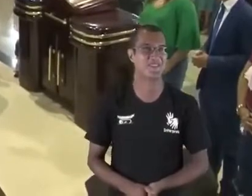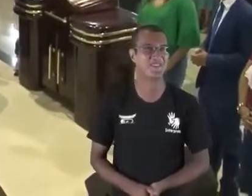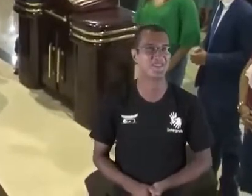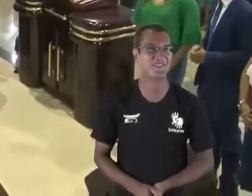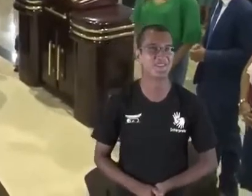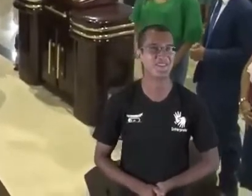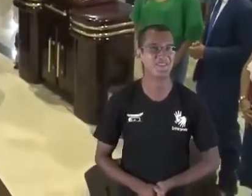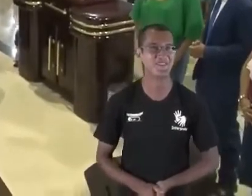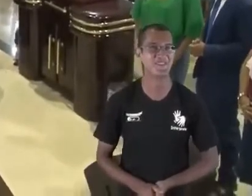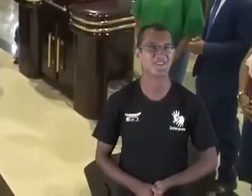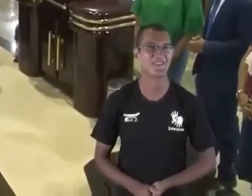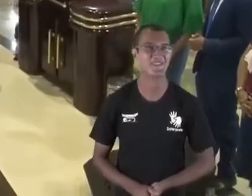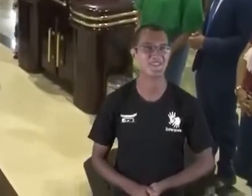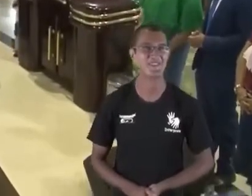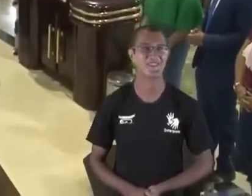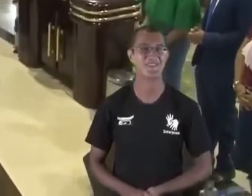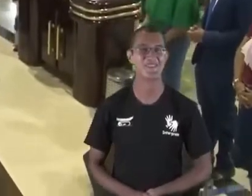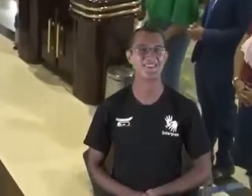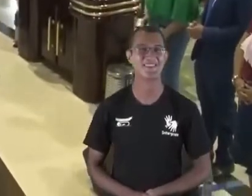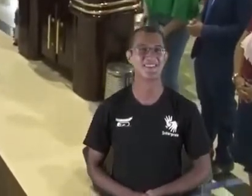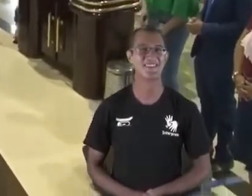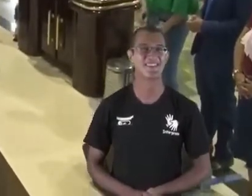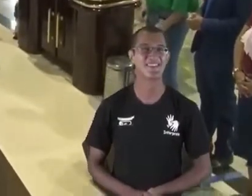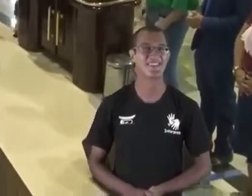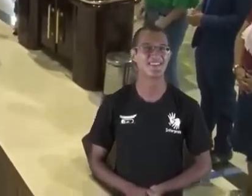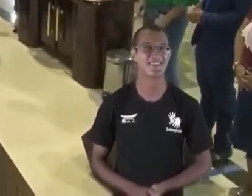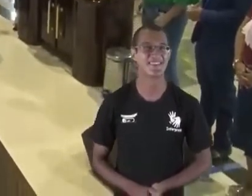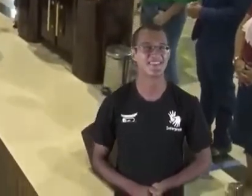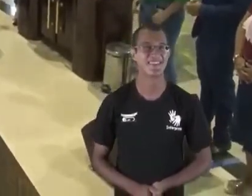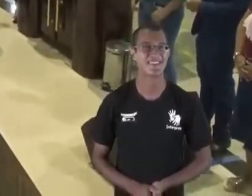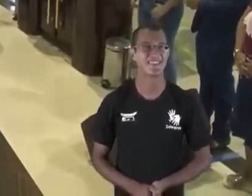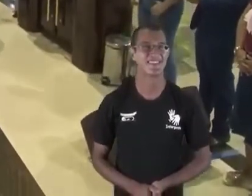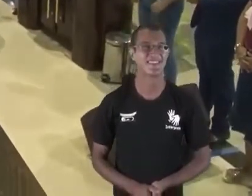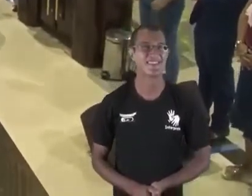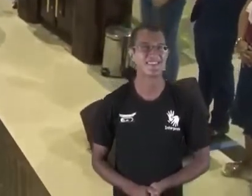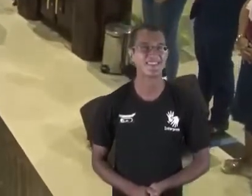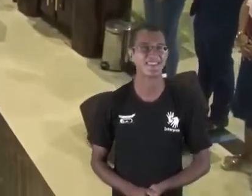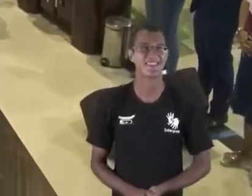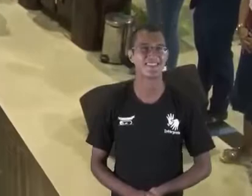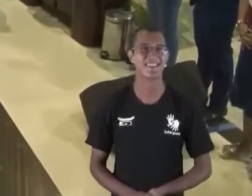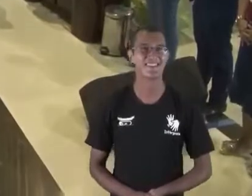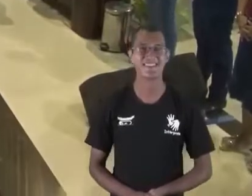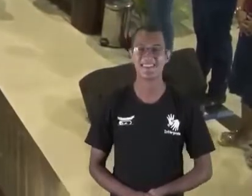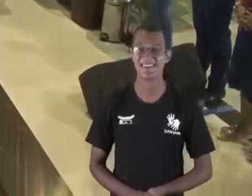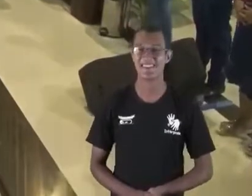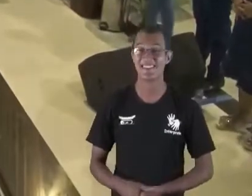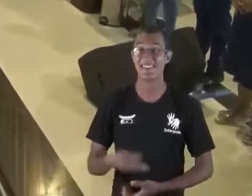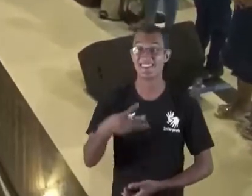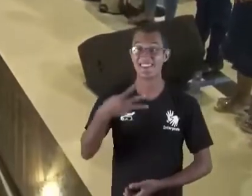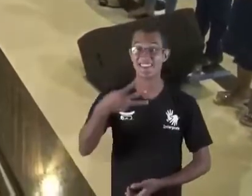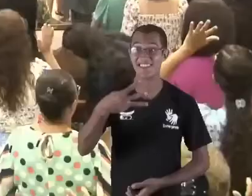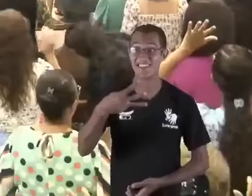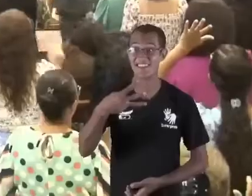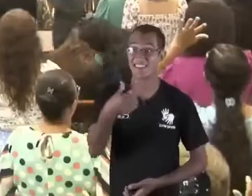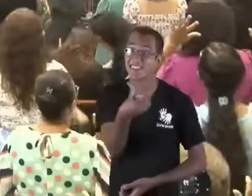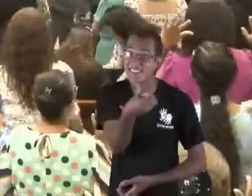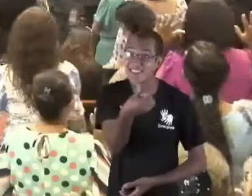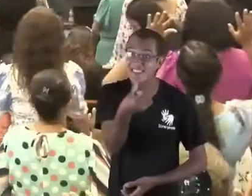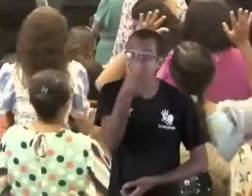39ª chegou também. Cadê a 40ª vida? Vem. Vem.